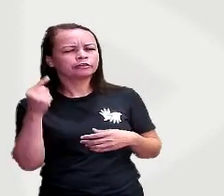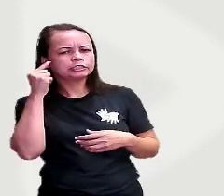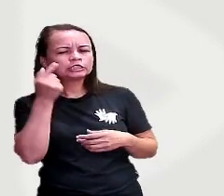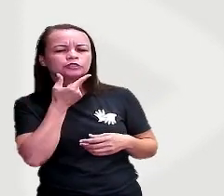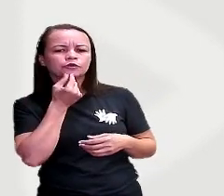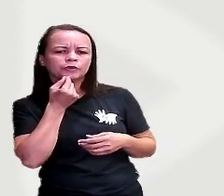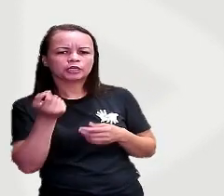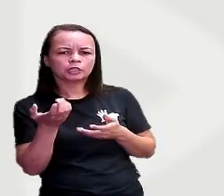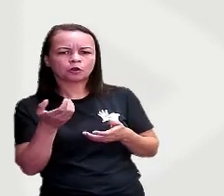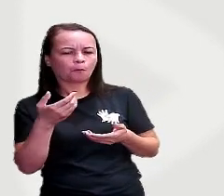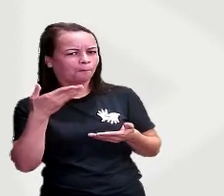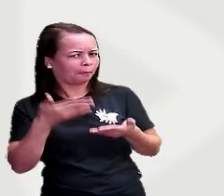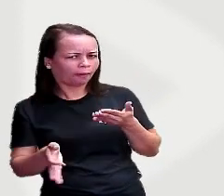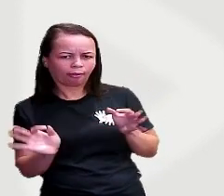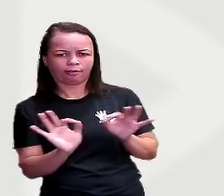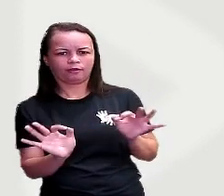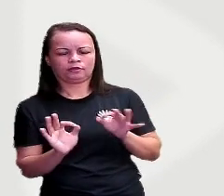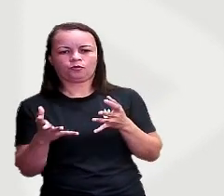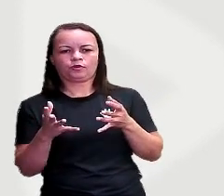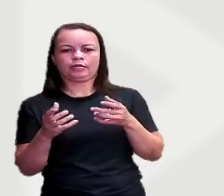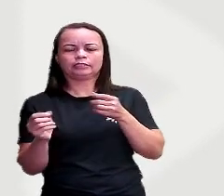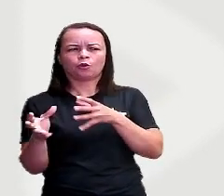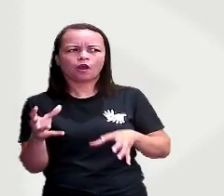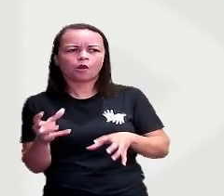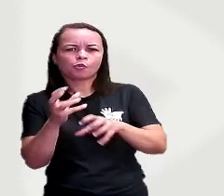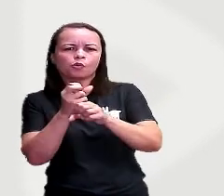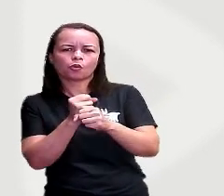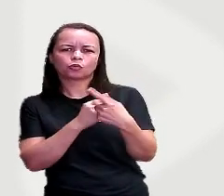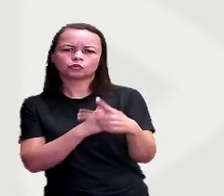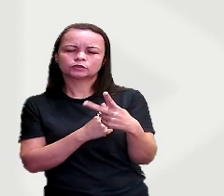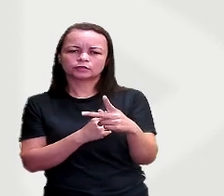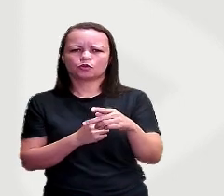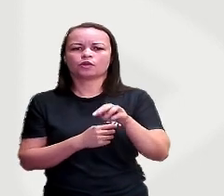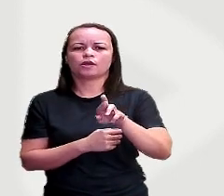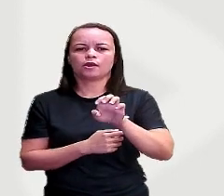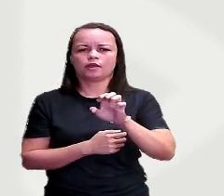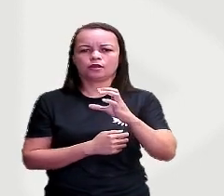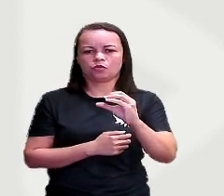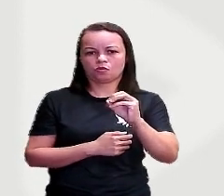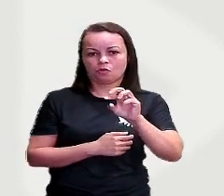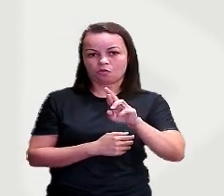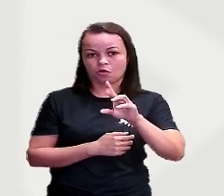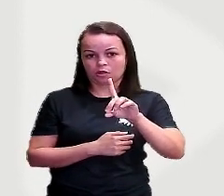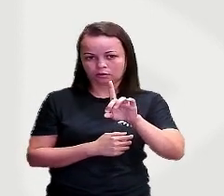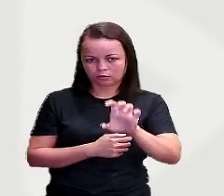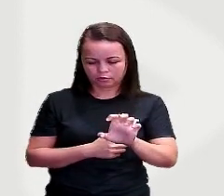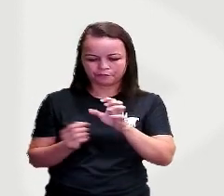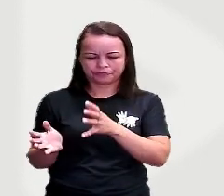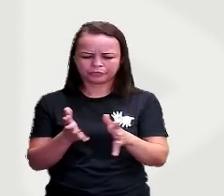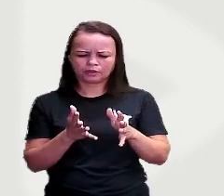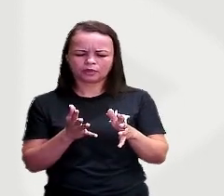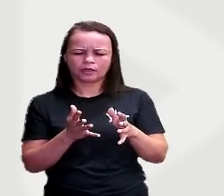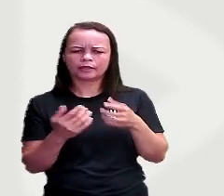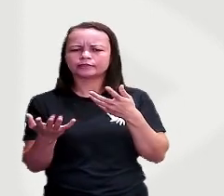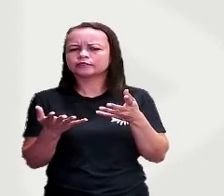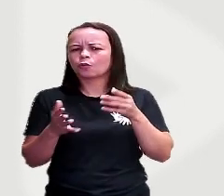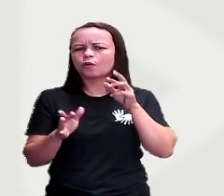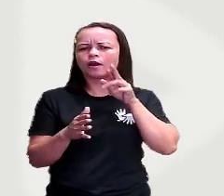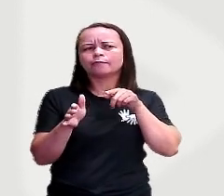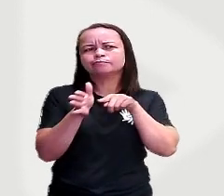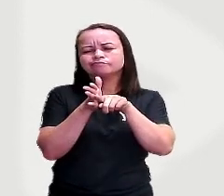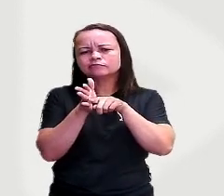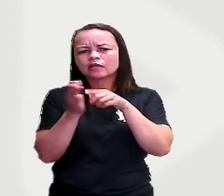Miguel buscou calcular seu recorde. Analise a situação e responda: Miguel estava